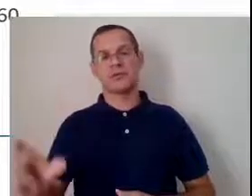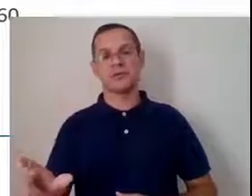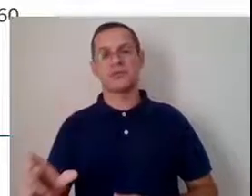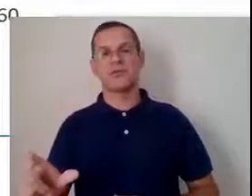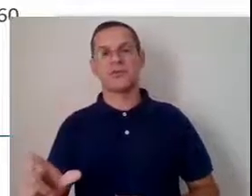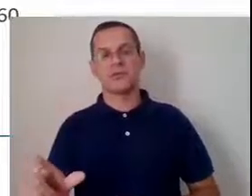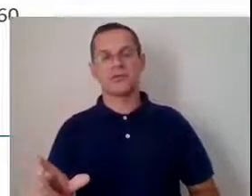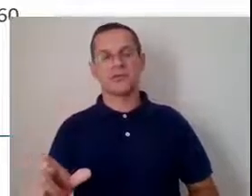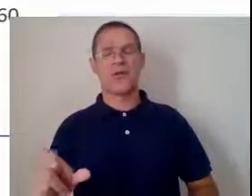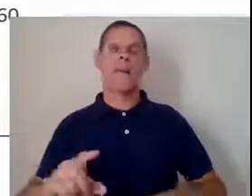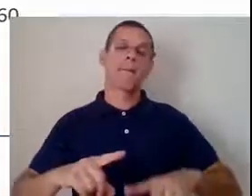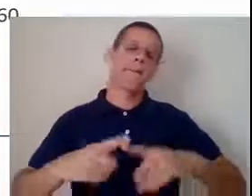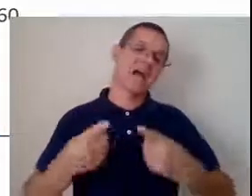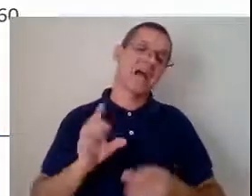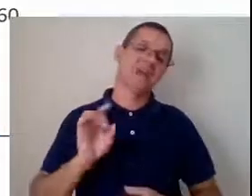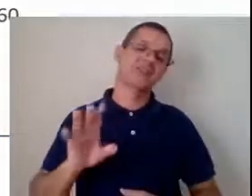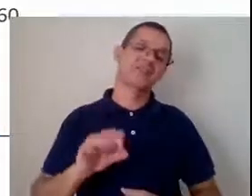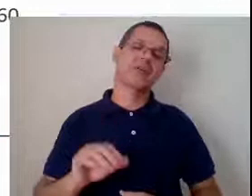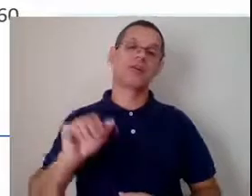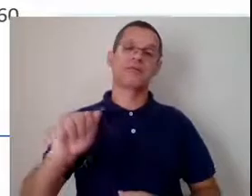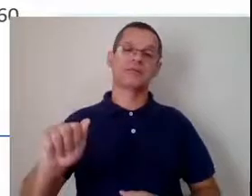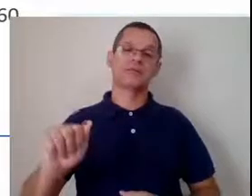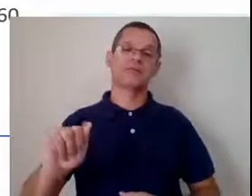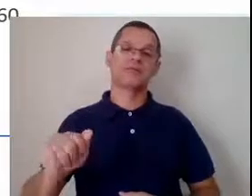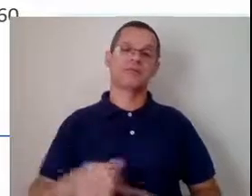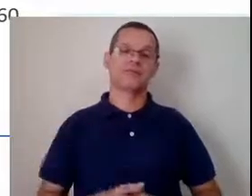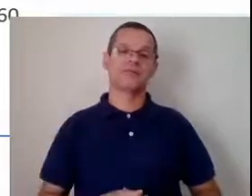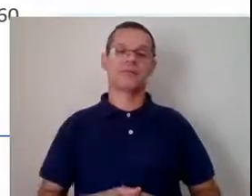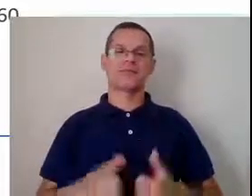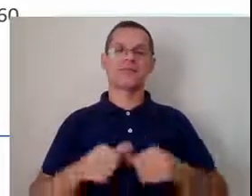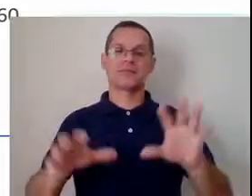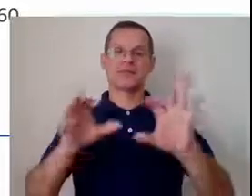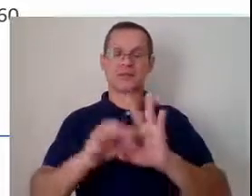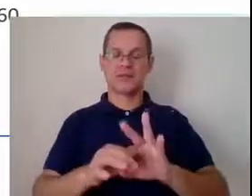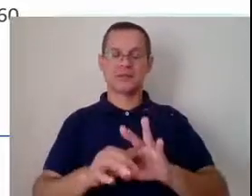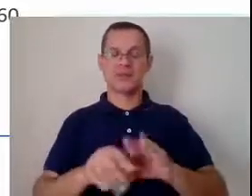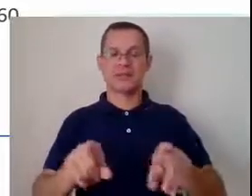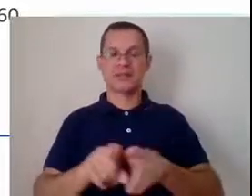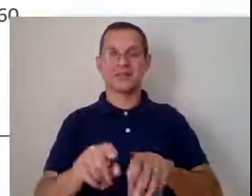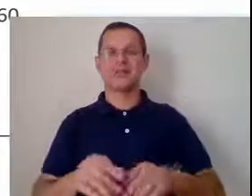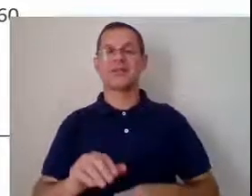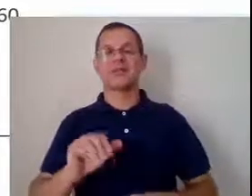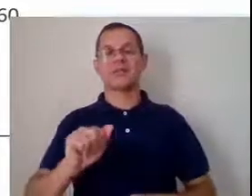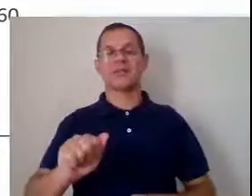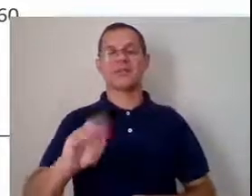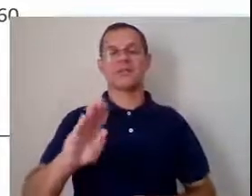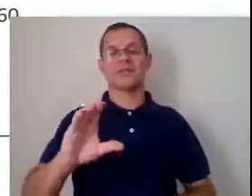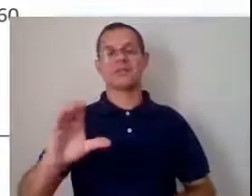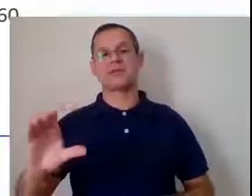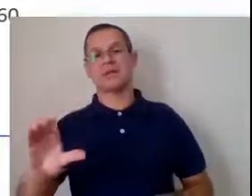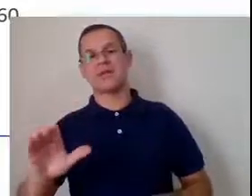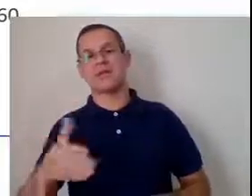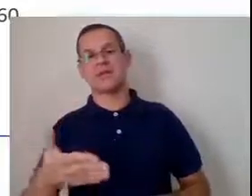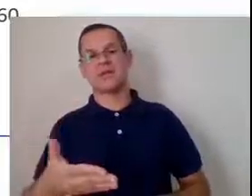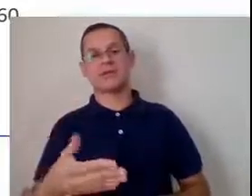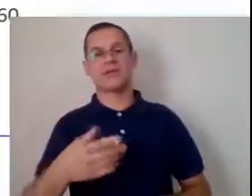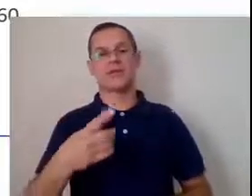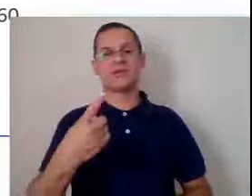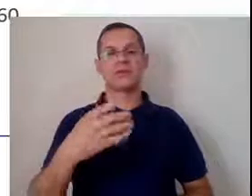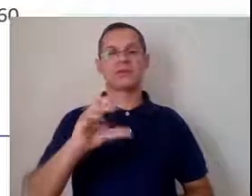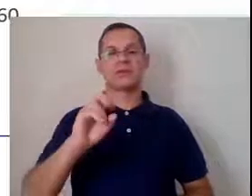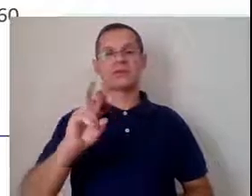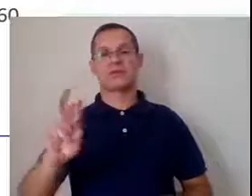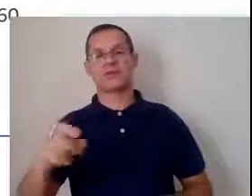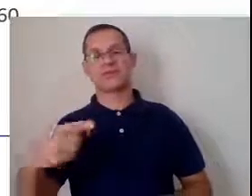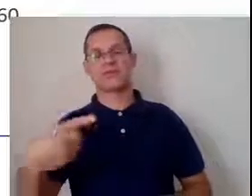consumidores. Só que o A faz parte do que também? Do A, B e C. Então,